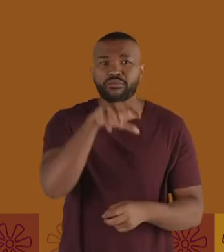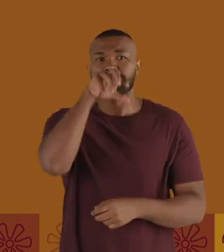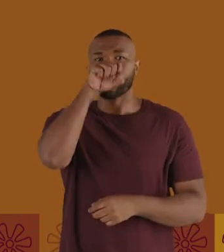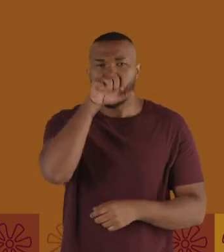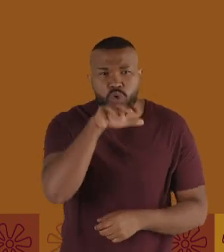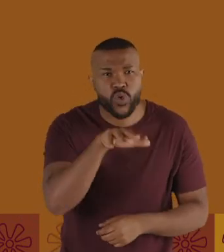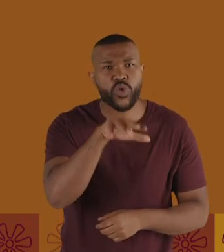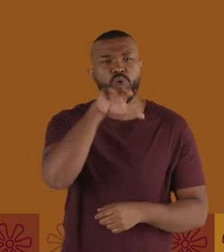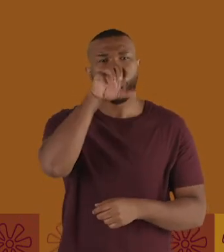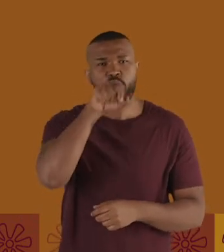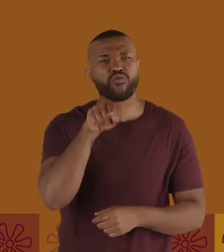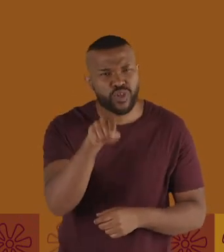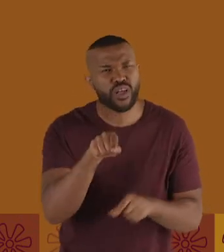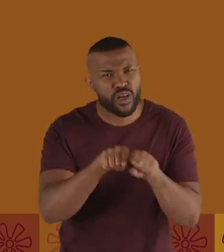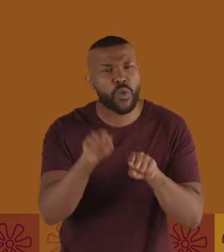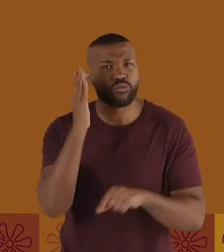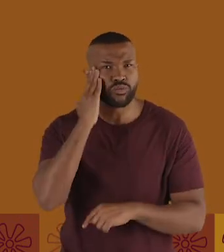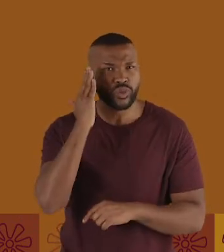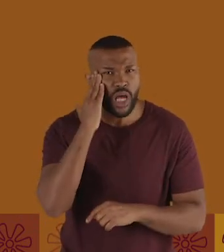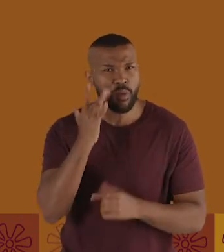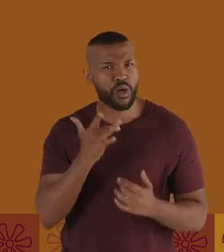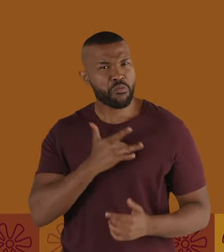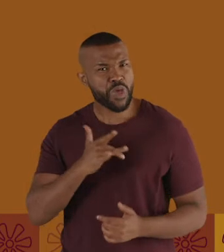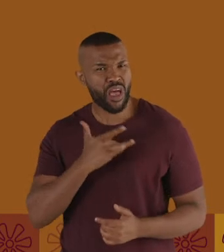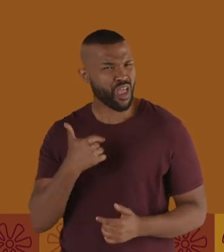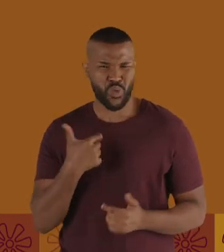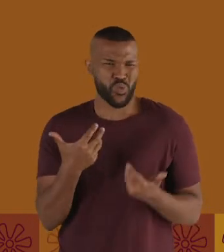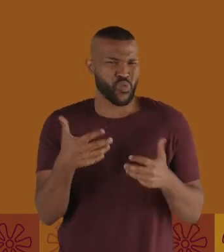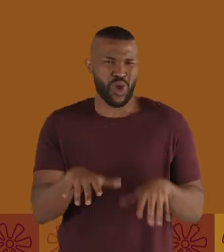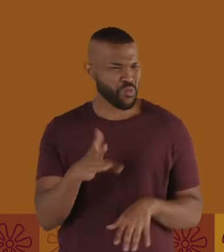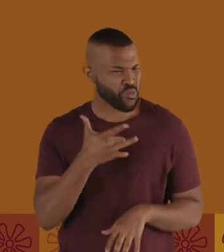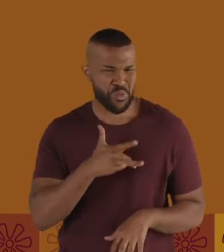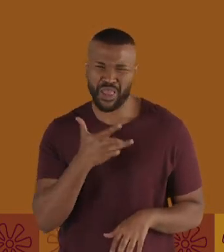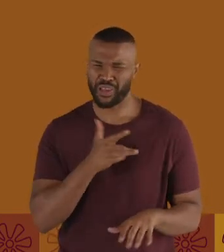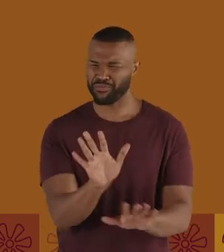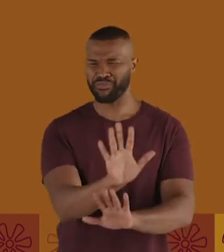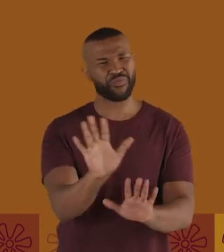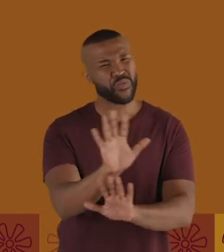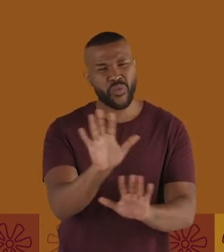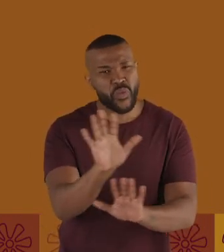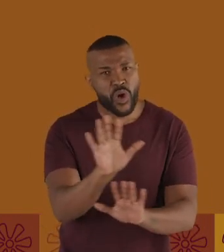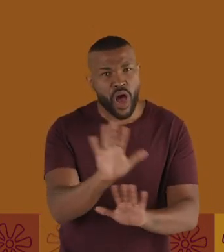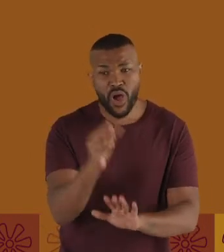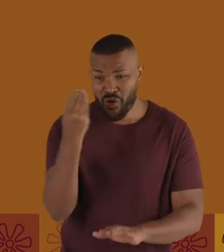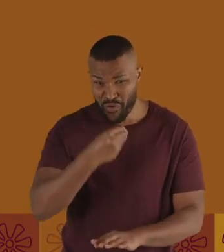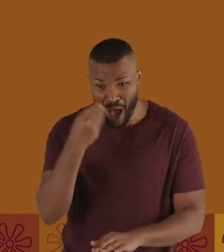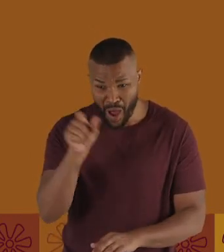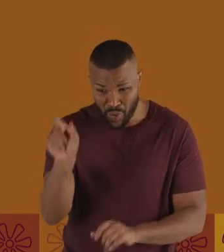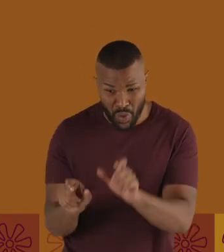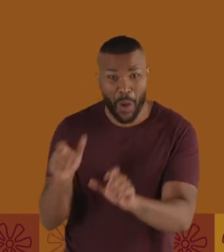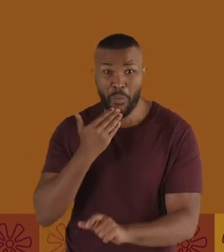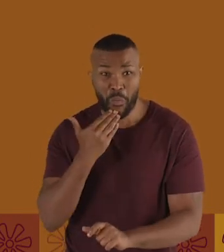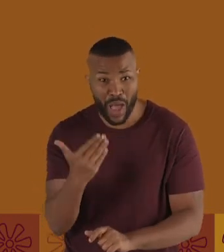respirar. Mas, irmão, fica sabendo, piedade não é o que eu quero, piedade não me interessa. Os fracos